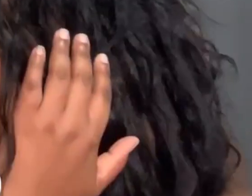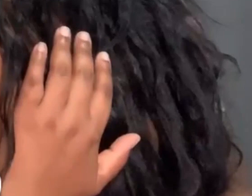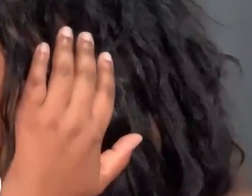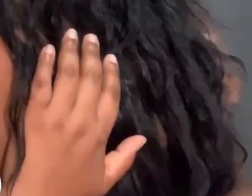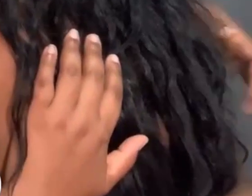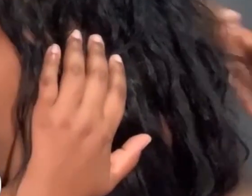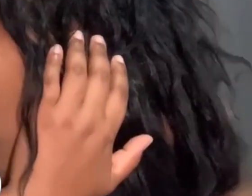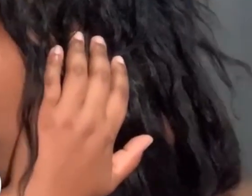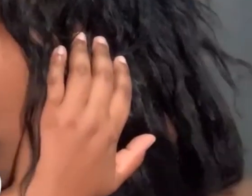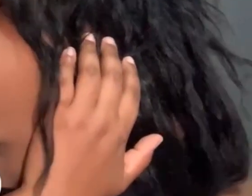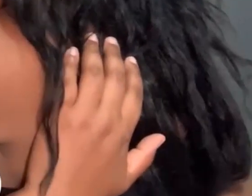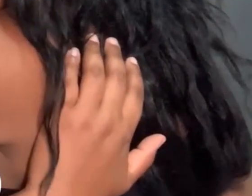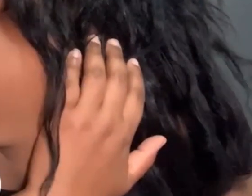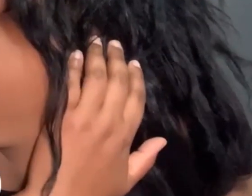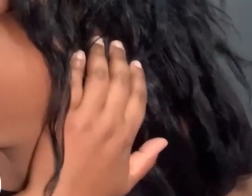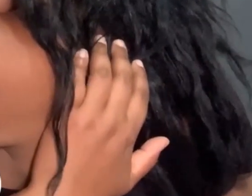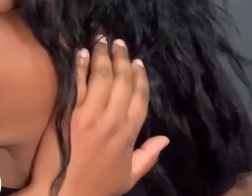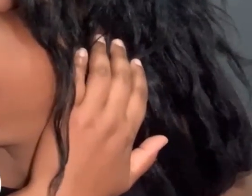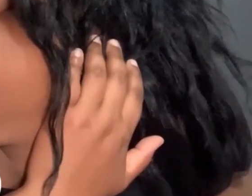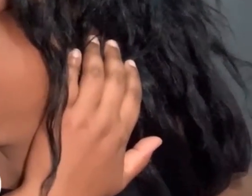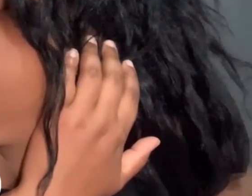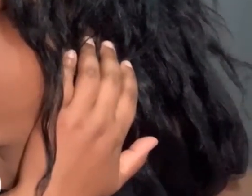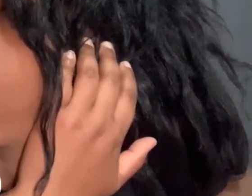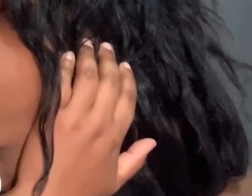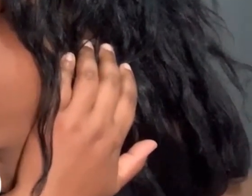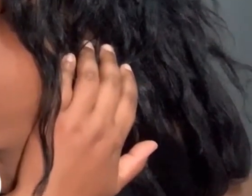mim. Ai, que lindo!